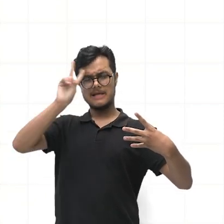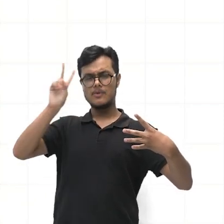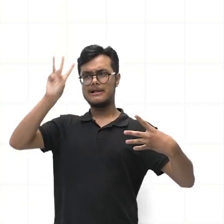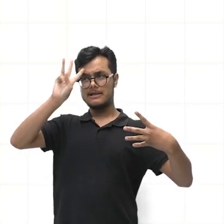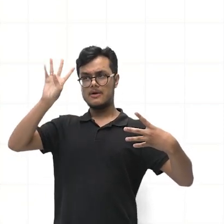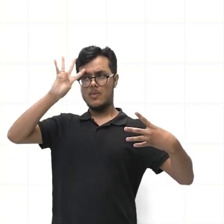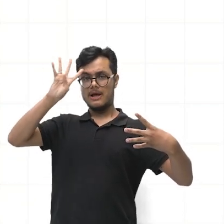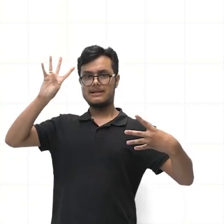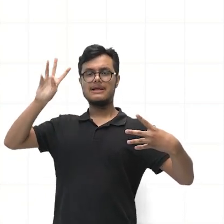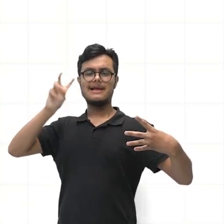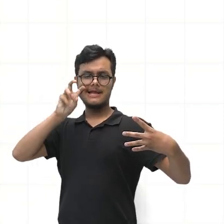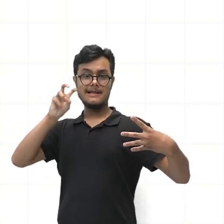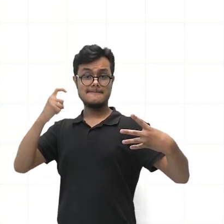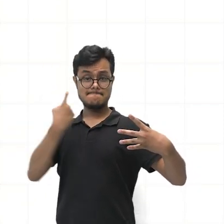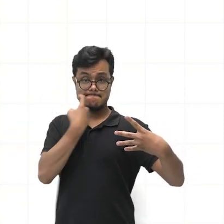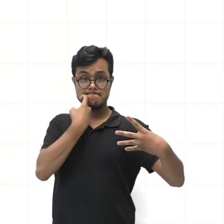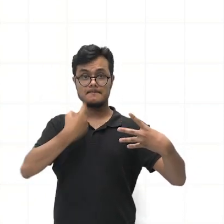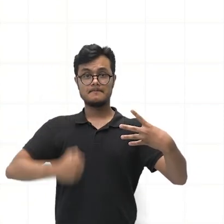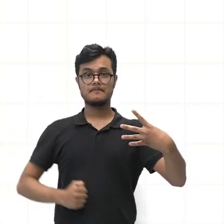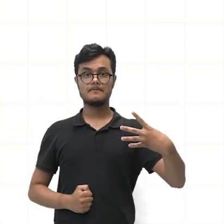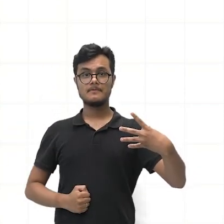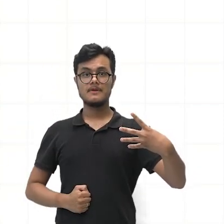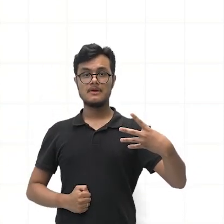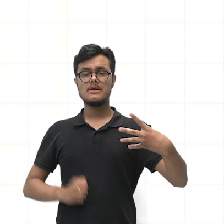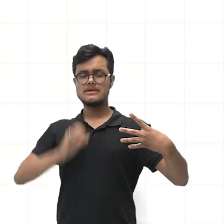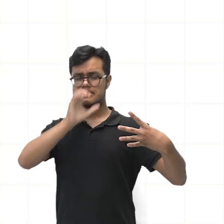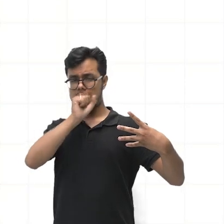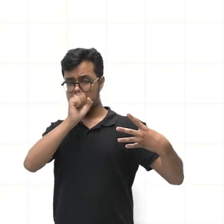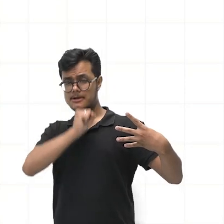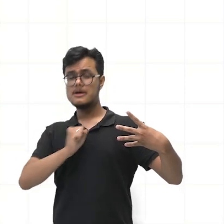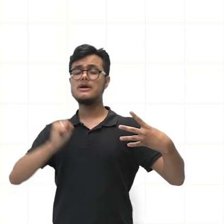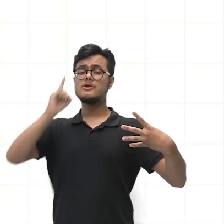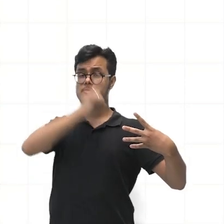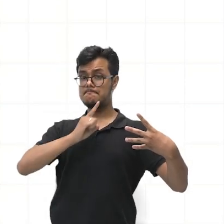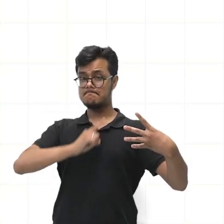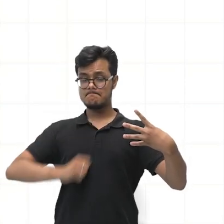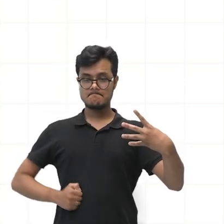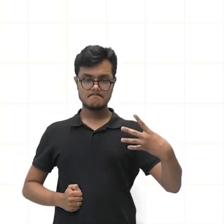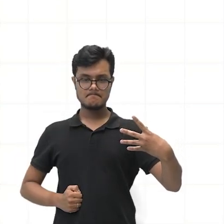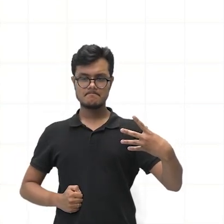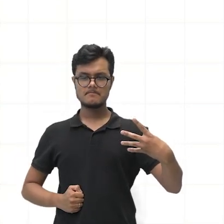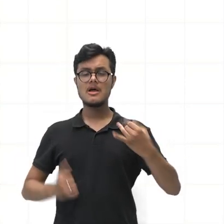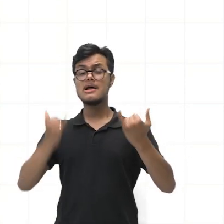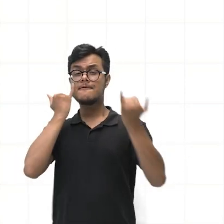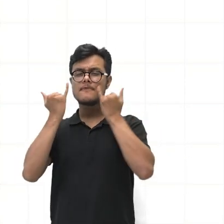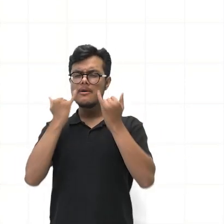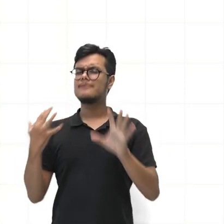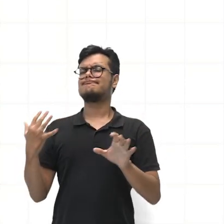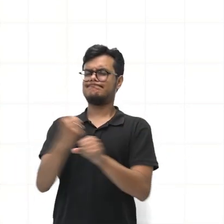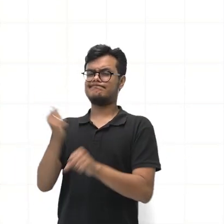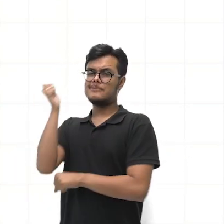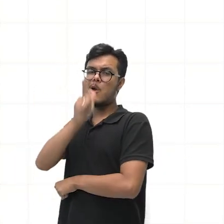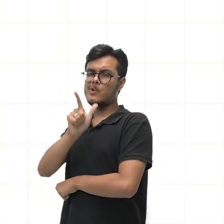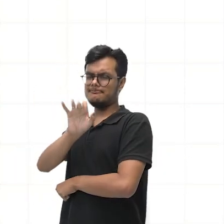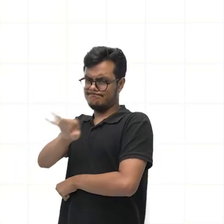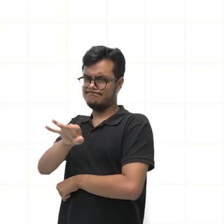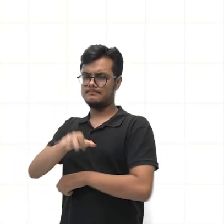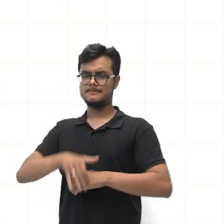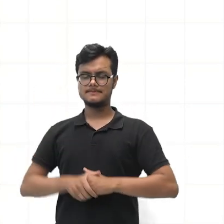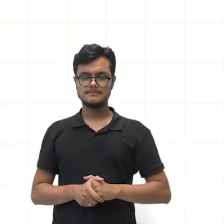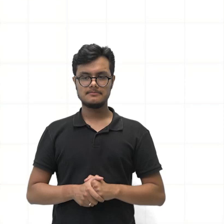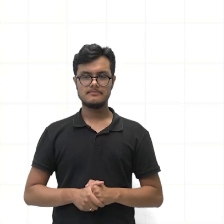10,8, 12,4, 11,5, 10,9 e 11,2. Isso daqui vai me dar um total.